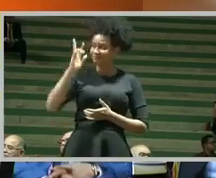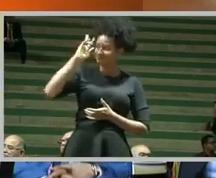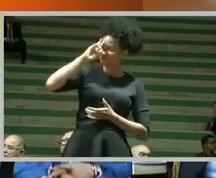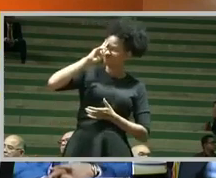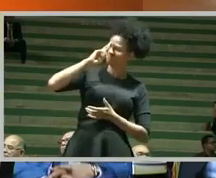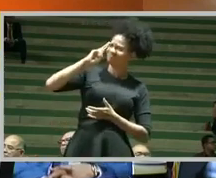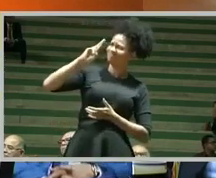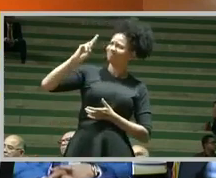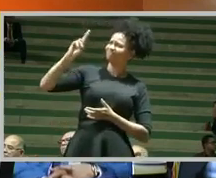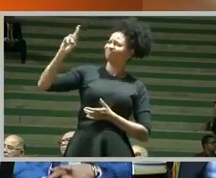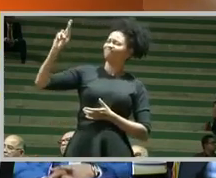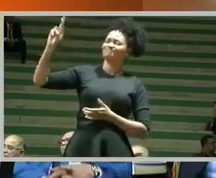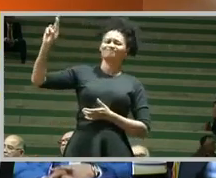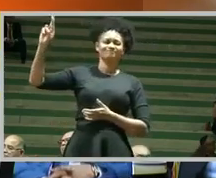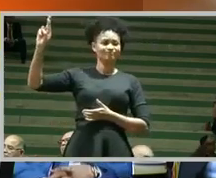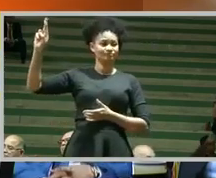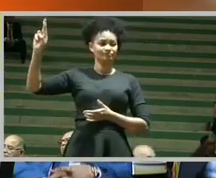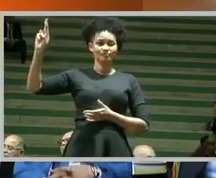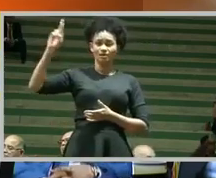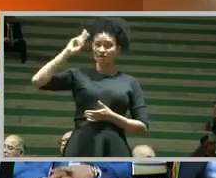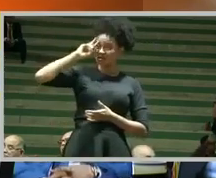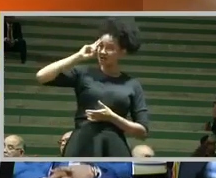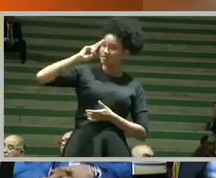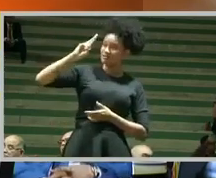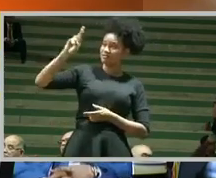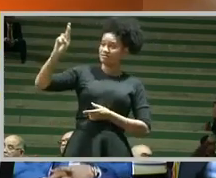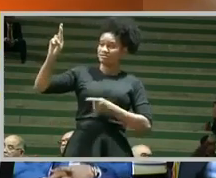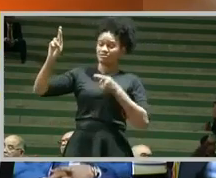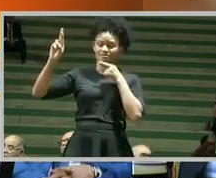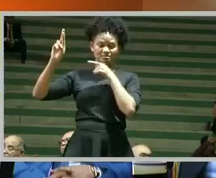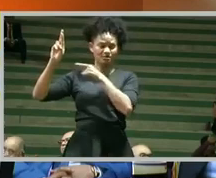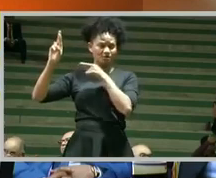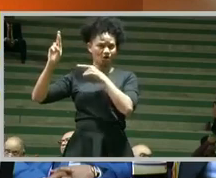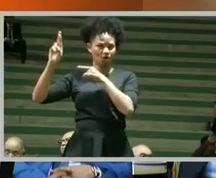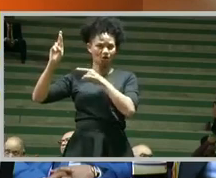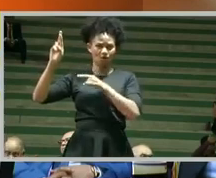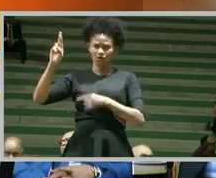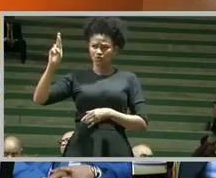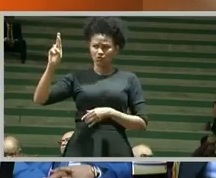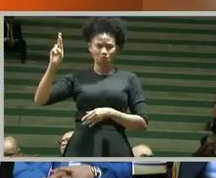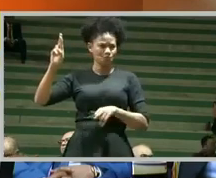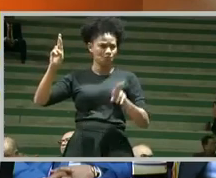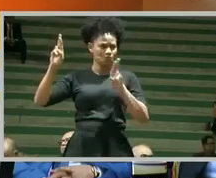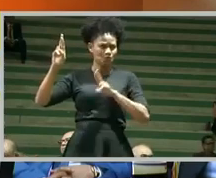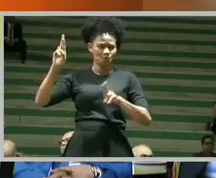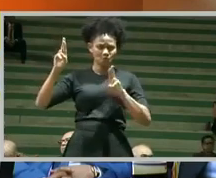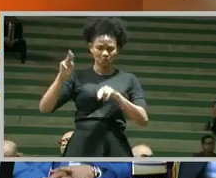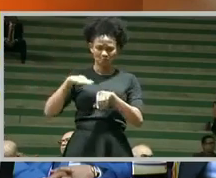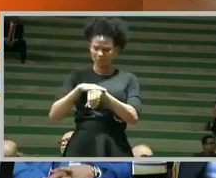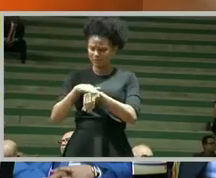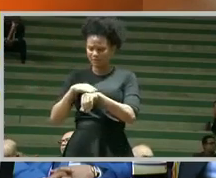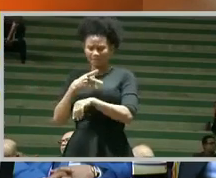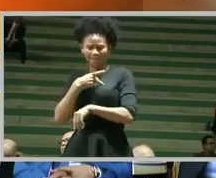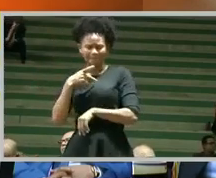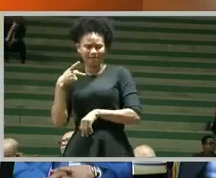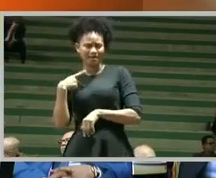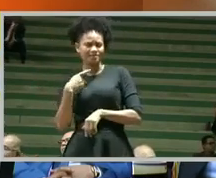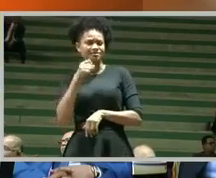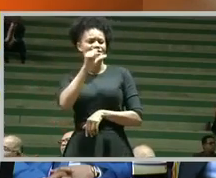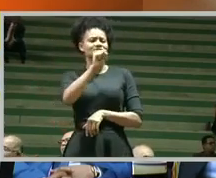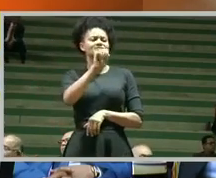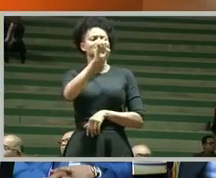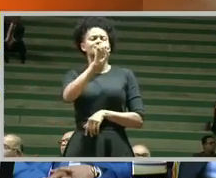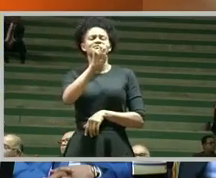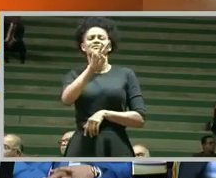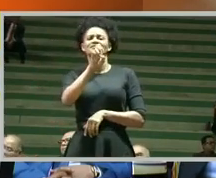Senhor. E este Senhor aqui não é o Senhor que eu uso para falar com o pastor Severino. Não.